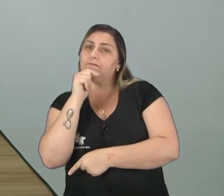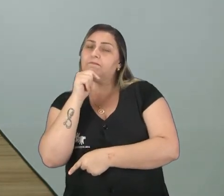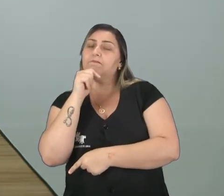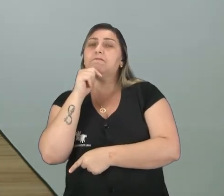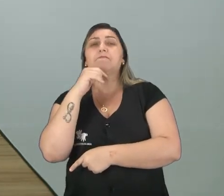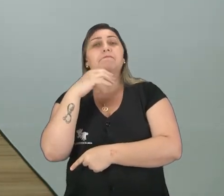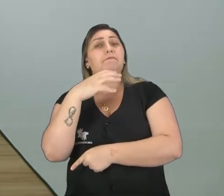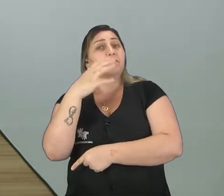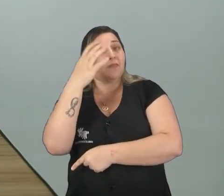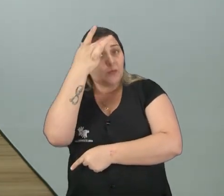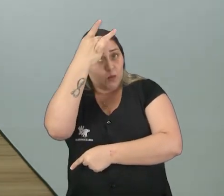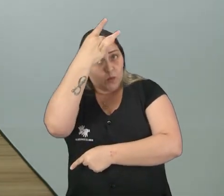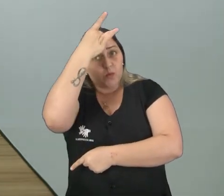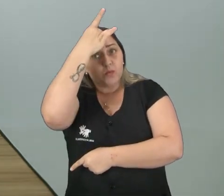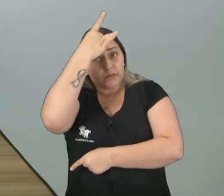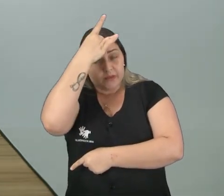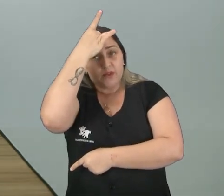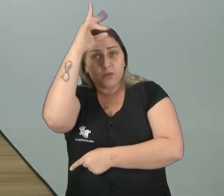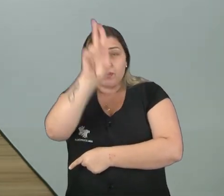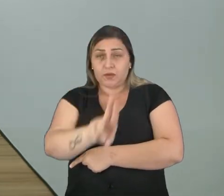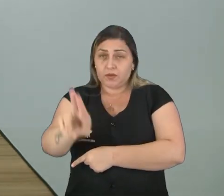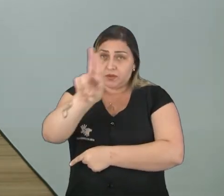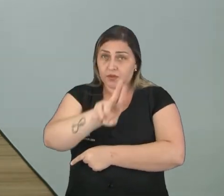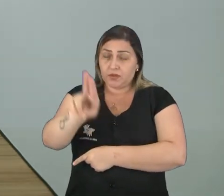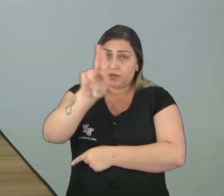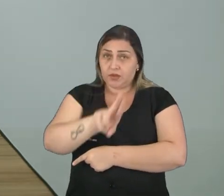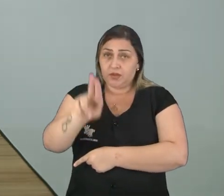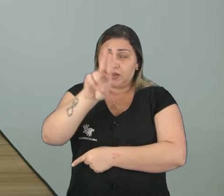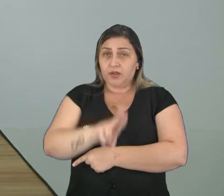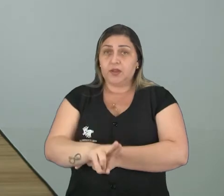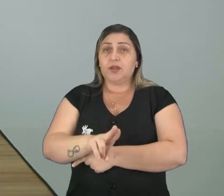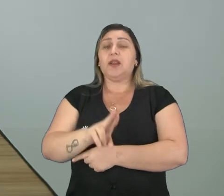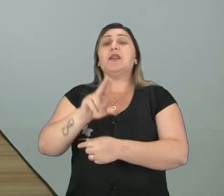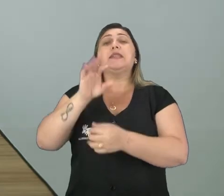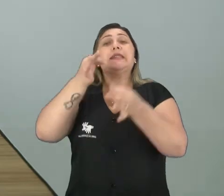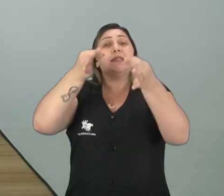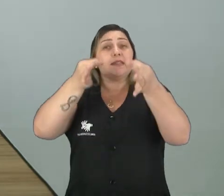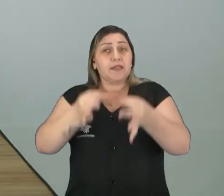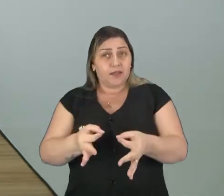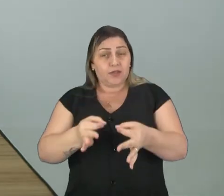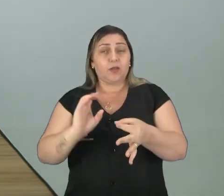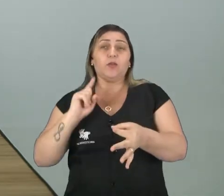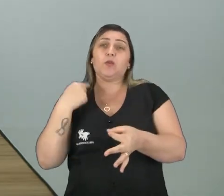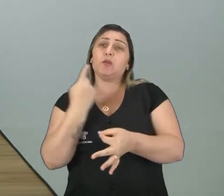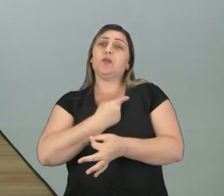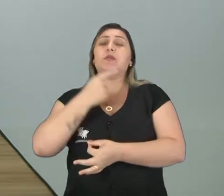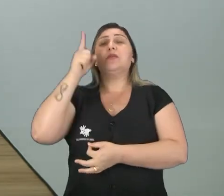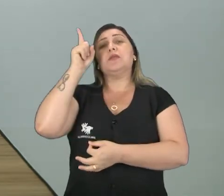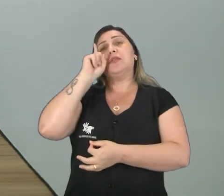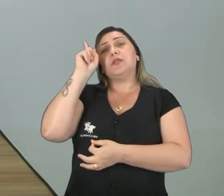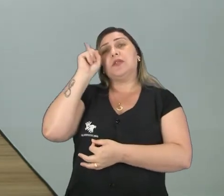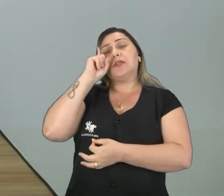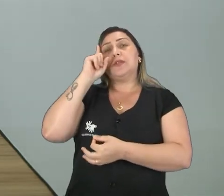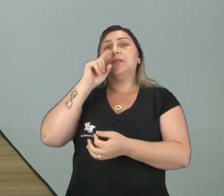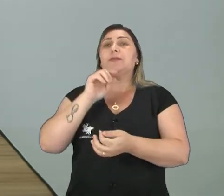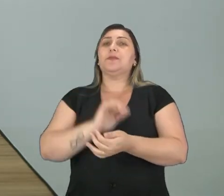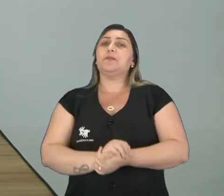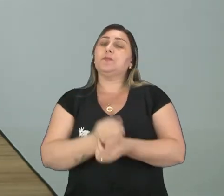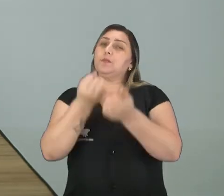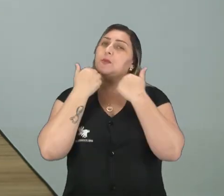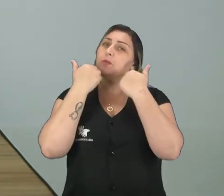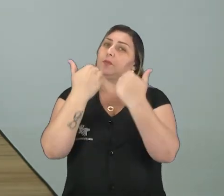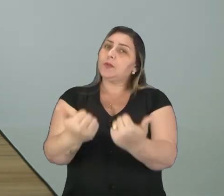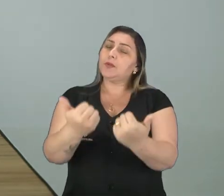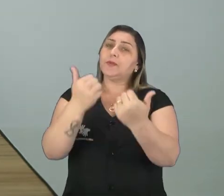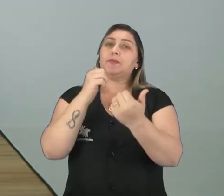de forma consciente, utilizando-a adequadamente no nosso dia a dia. Muito